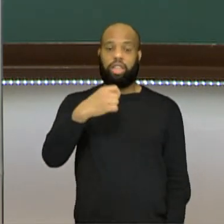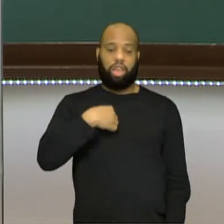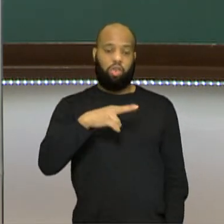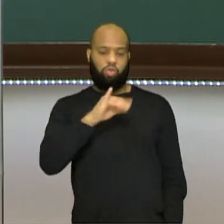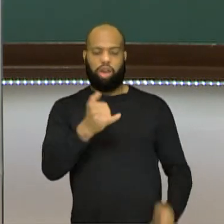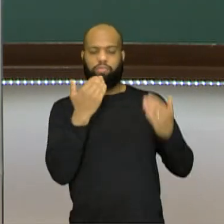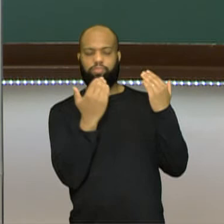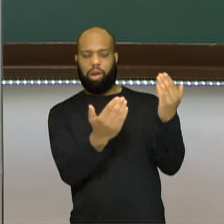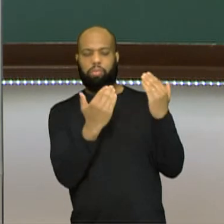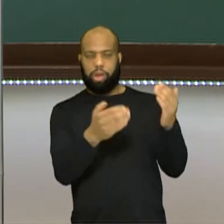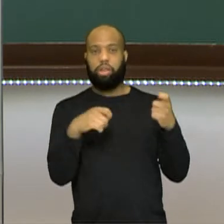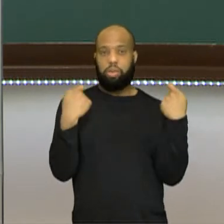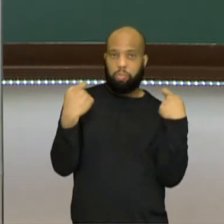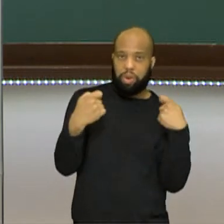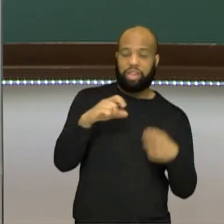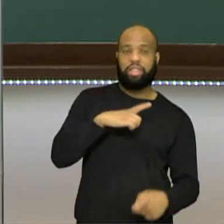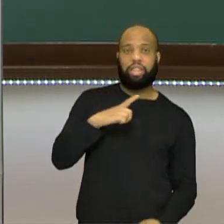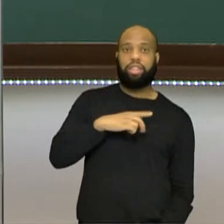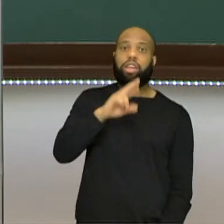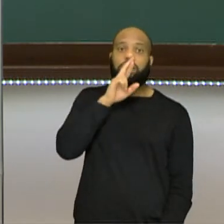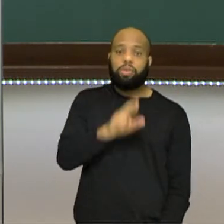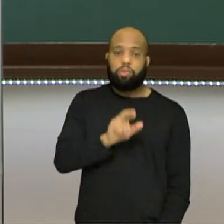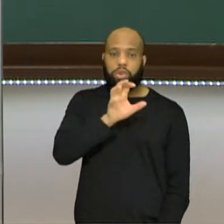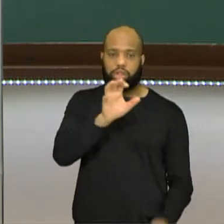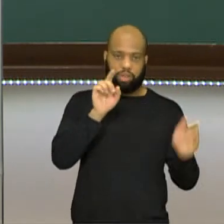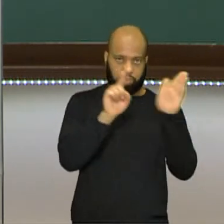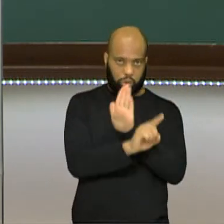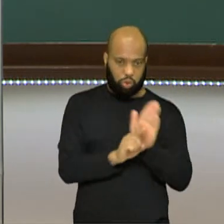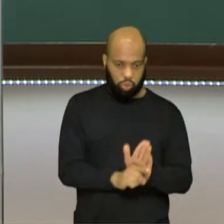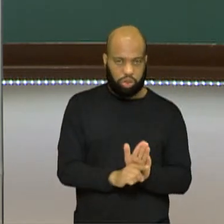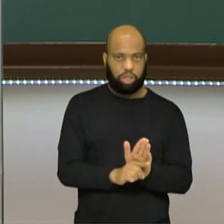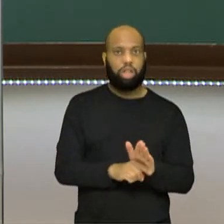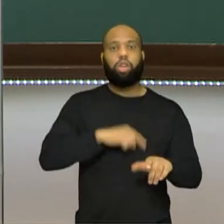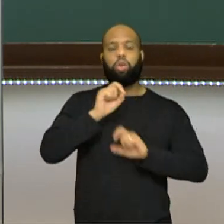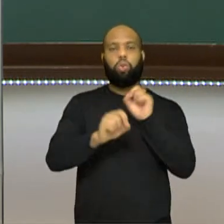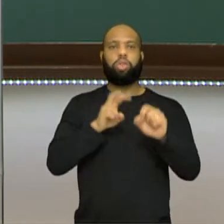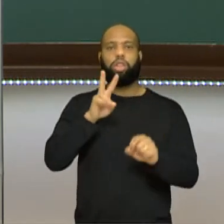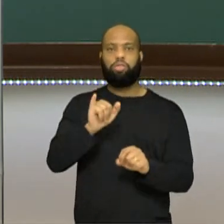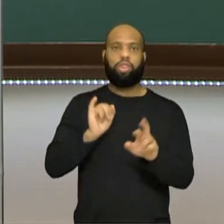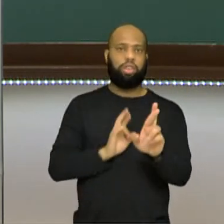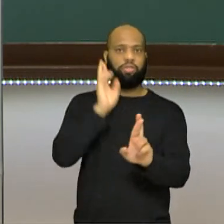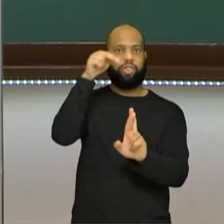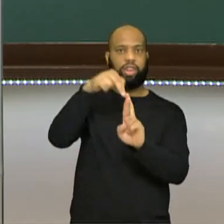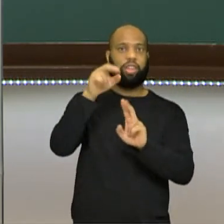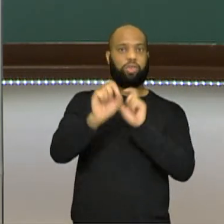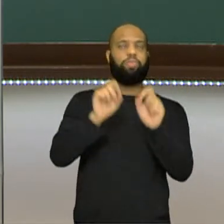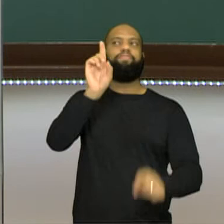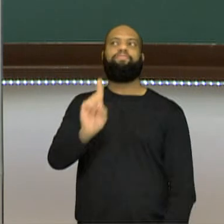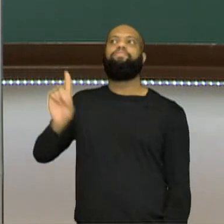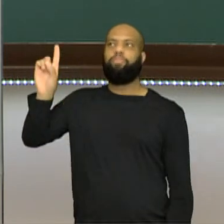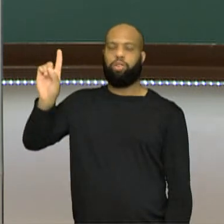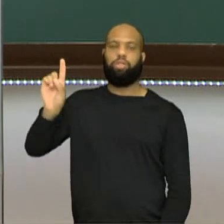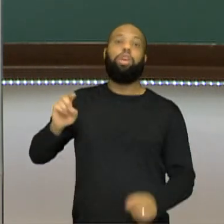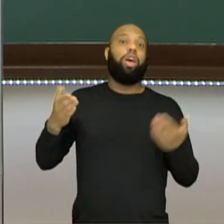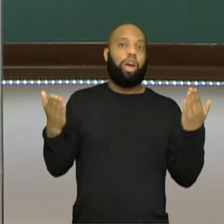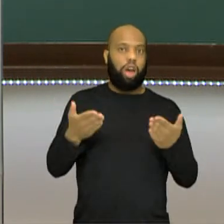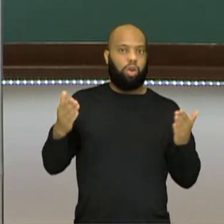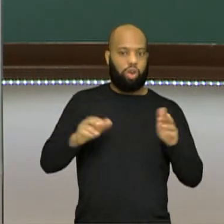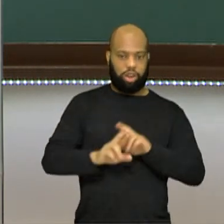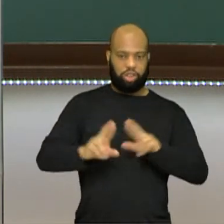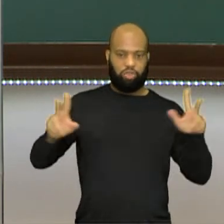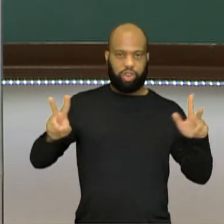um questionamento e preciso de uma resposta a esse questionamento, geralmente eu vou me remeter à figura divina, ao transcendente. Agora não, nós